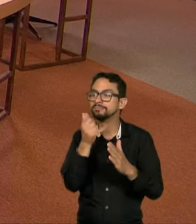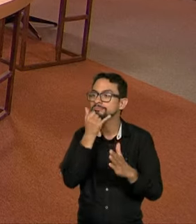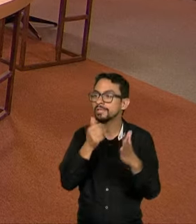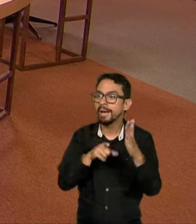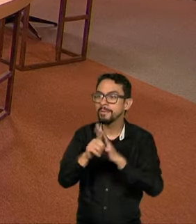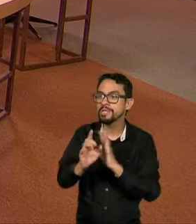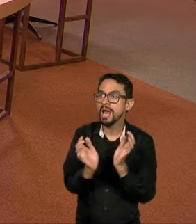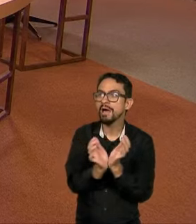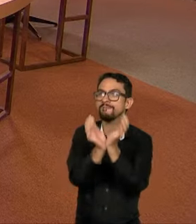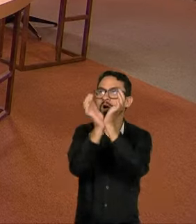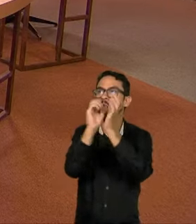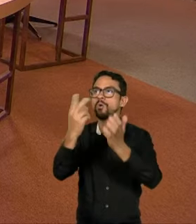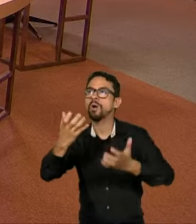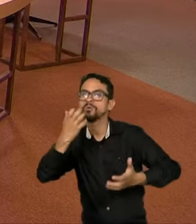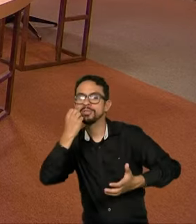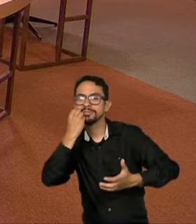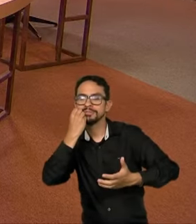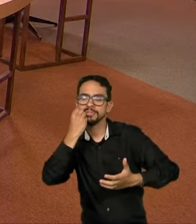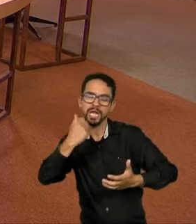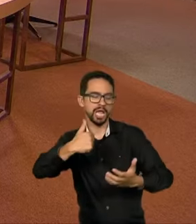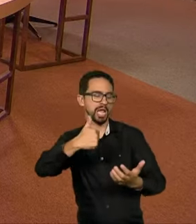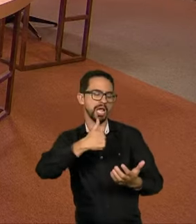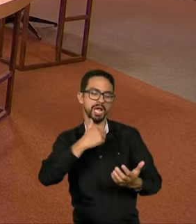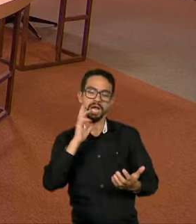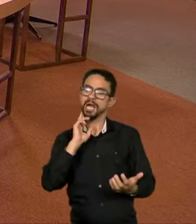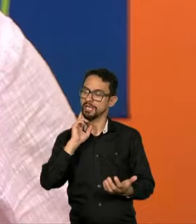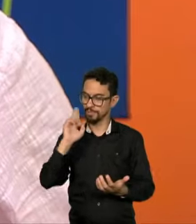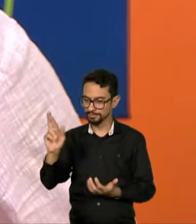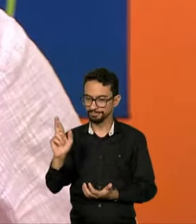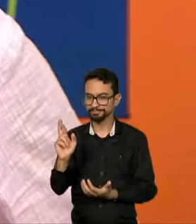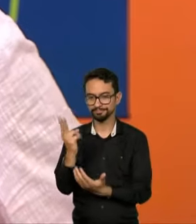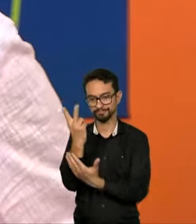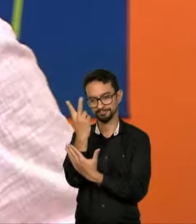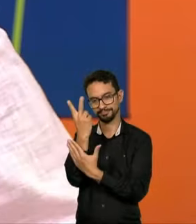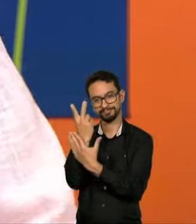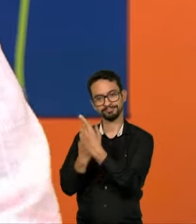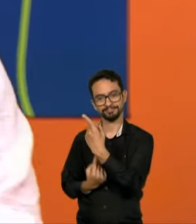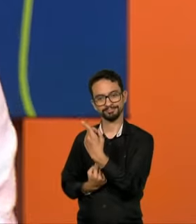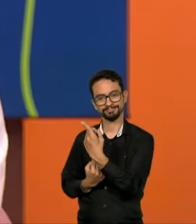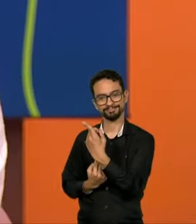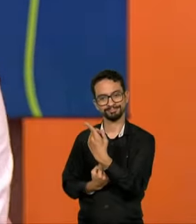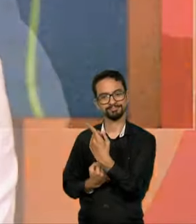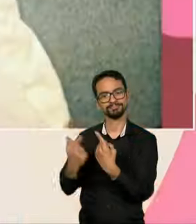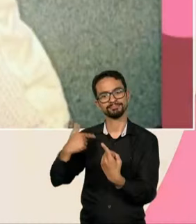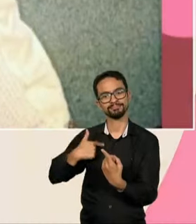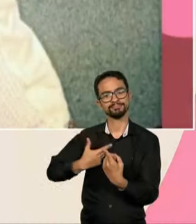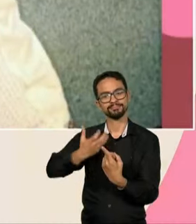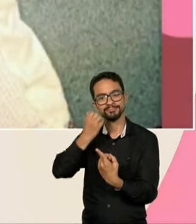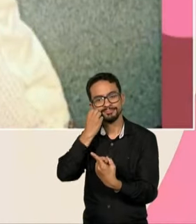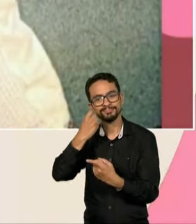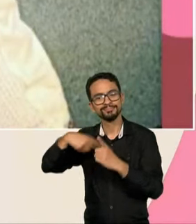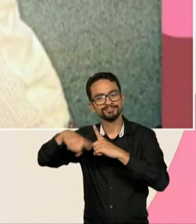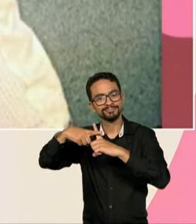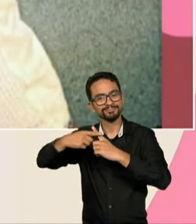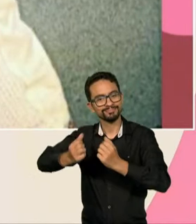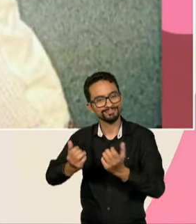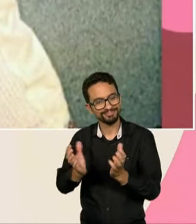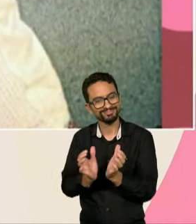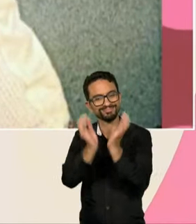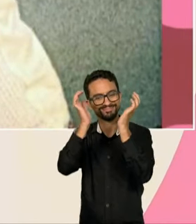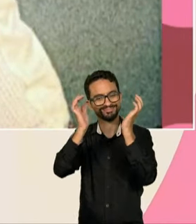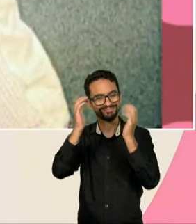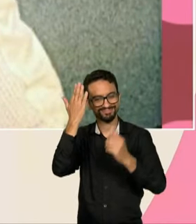Ele ou você acolhia? As duas coisas. Nós combinamos assim. Claro. No primeiro momento,